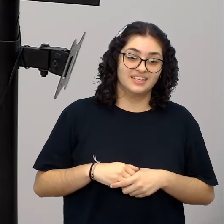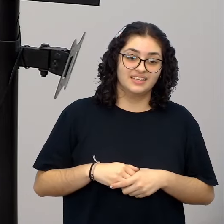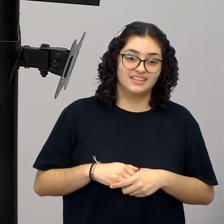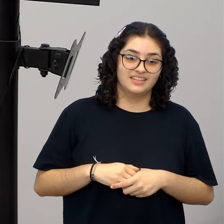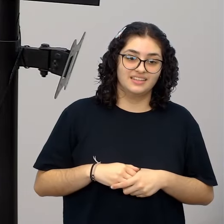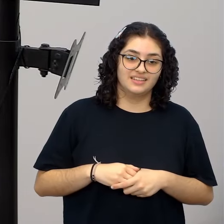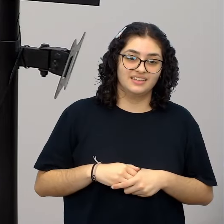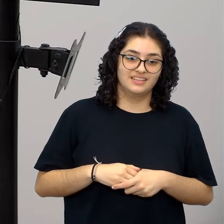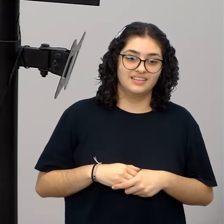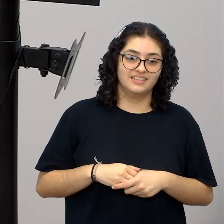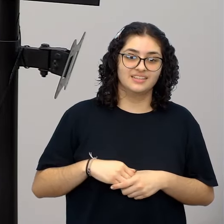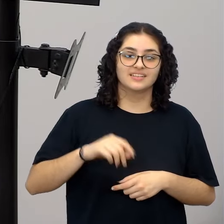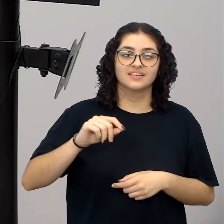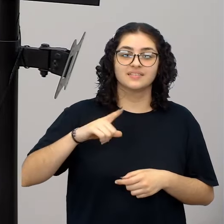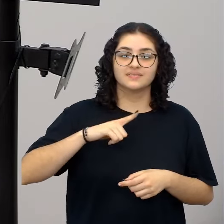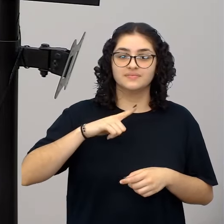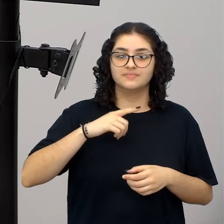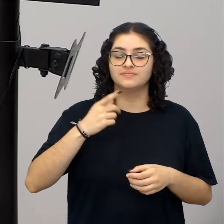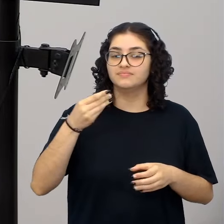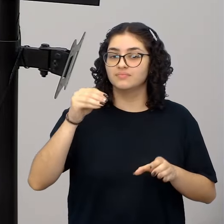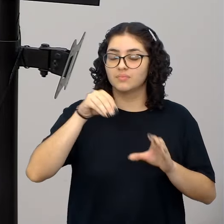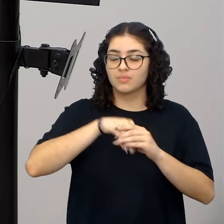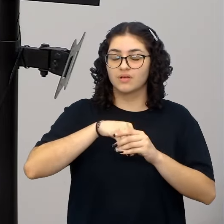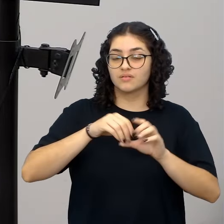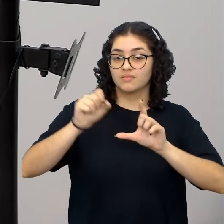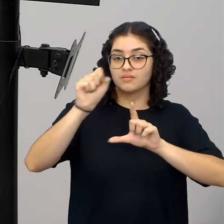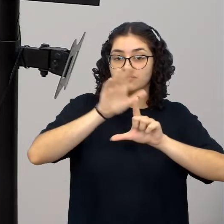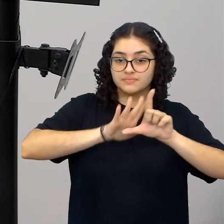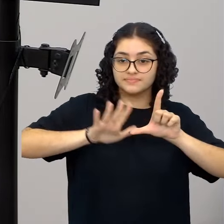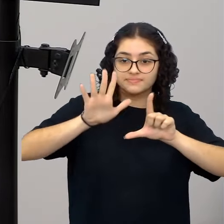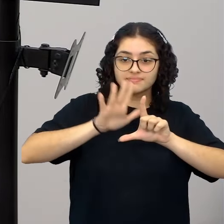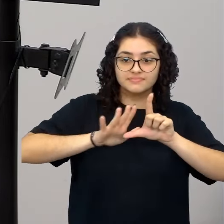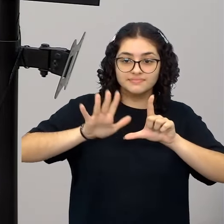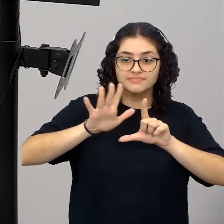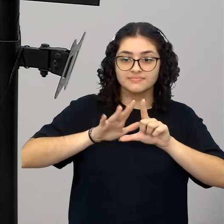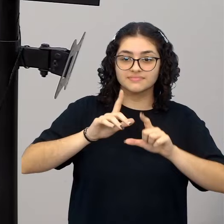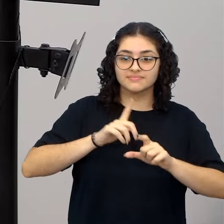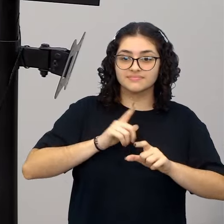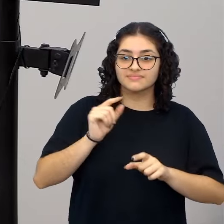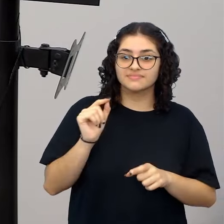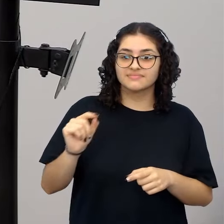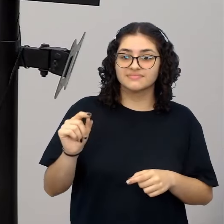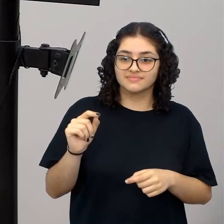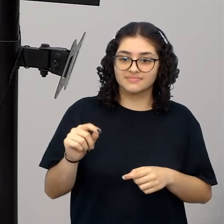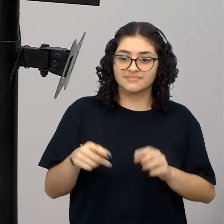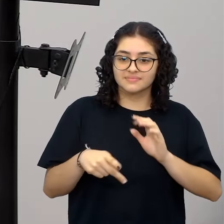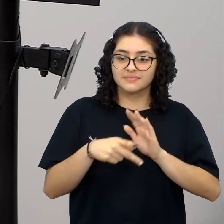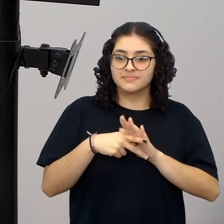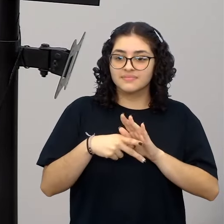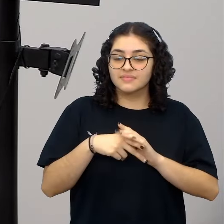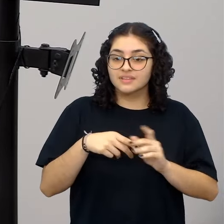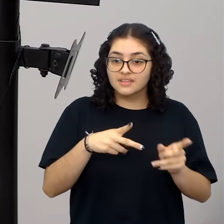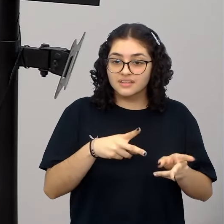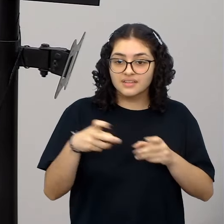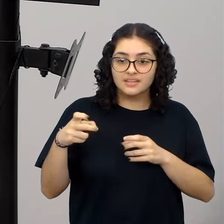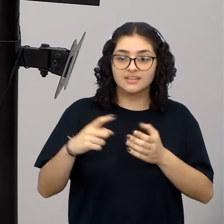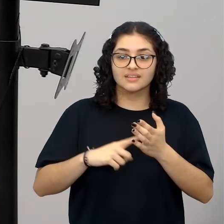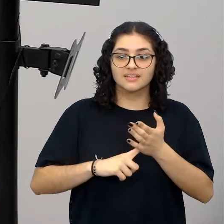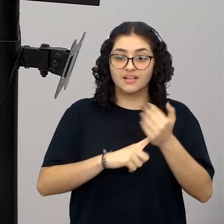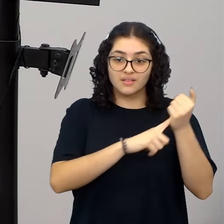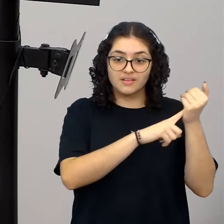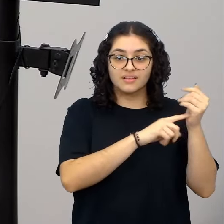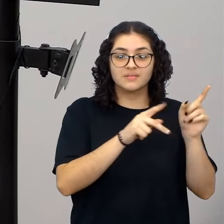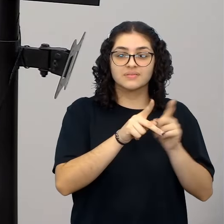aí em algumas plataformas. A gente quer trazer um pouco dessa, que é um dos braços que a gente vê de tecnologia hoje